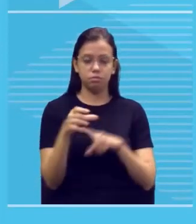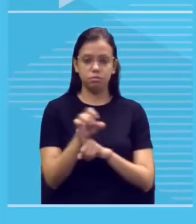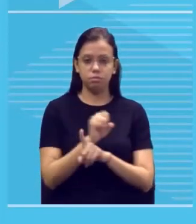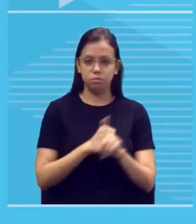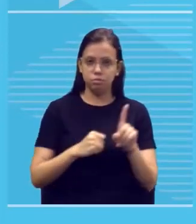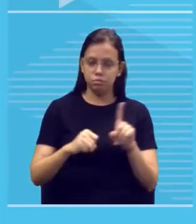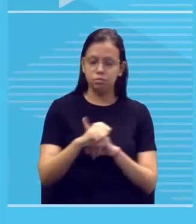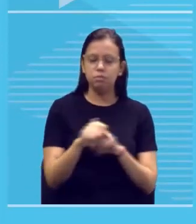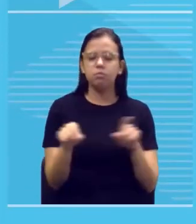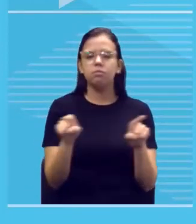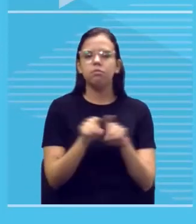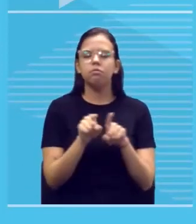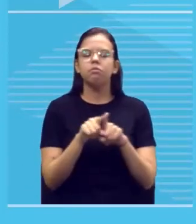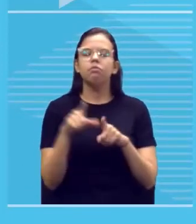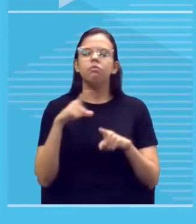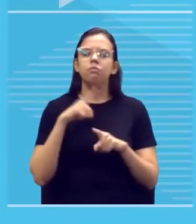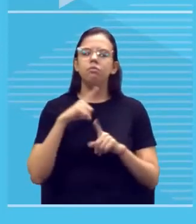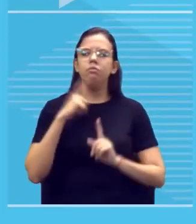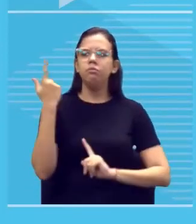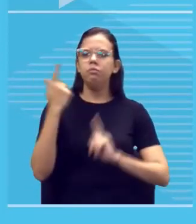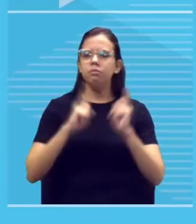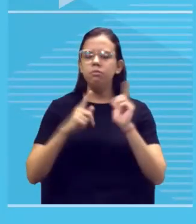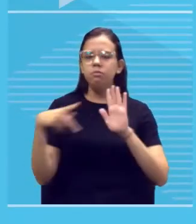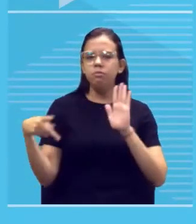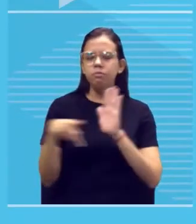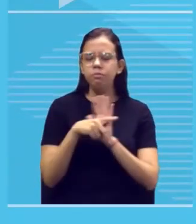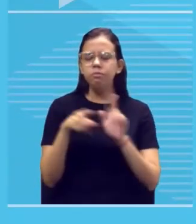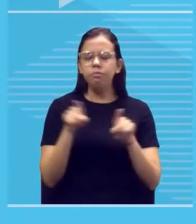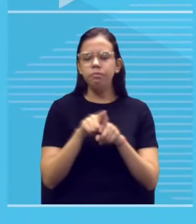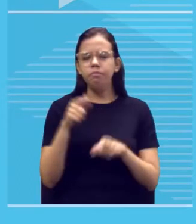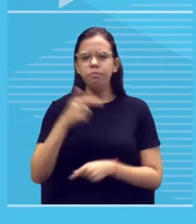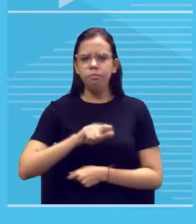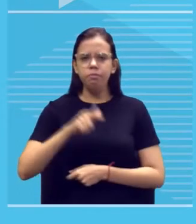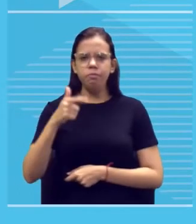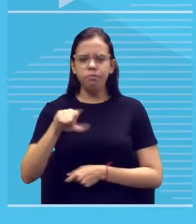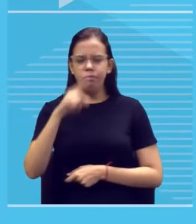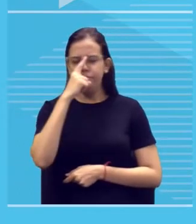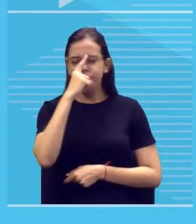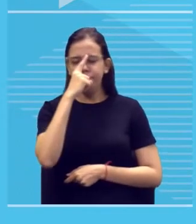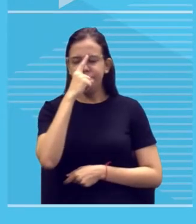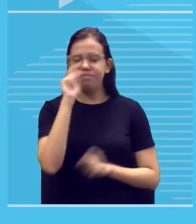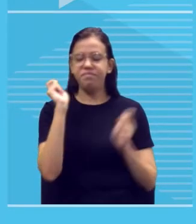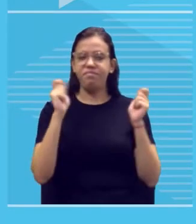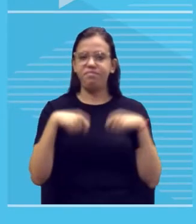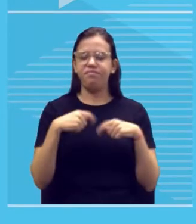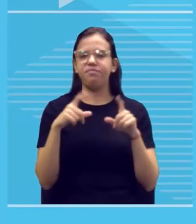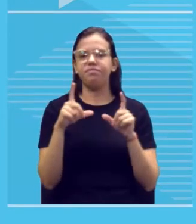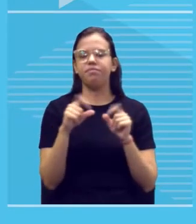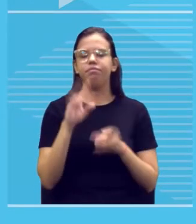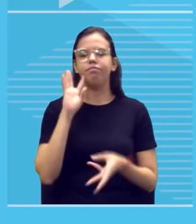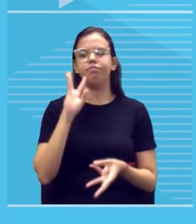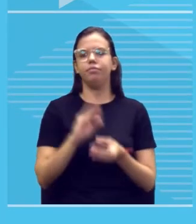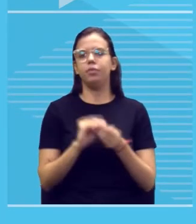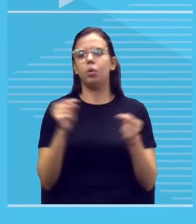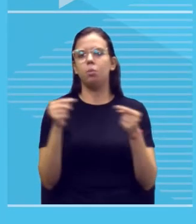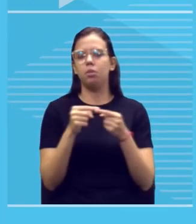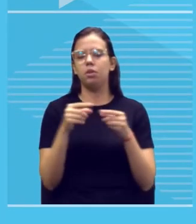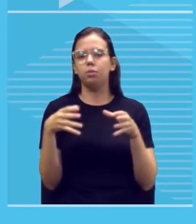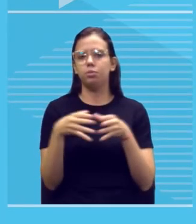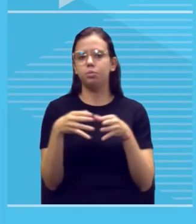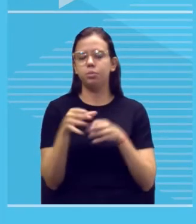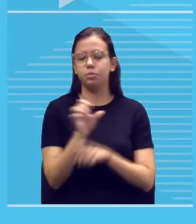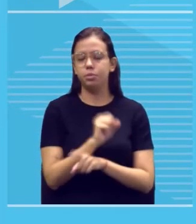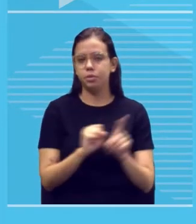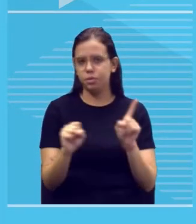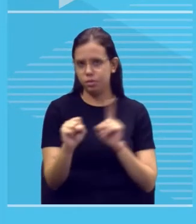ele tinha movimentos específicos e repetidos desses atores que classificavam essa classe social essa origem